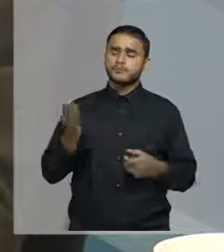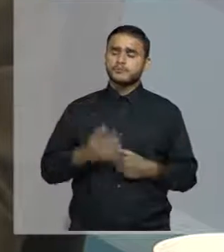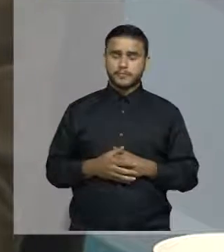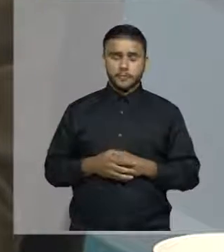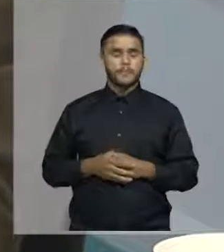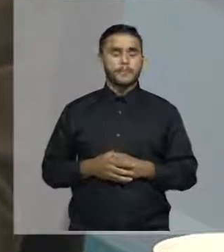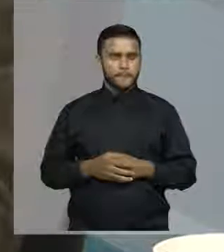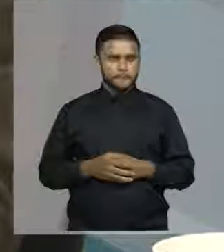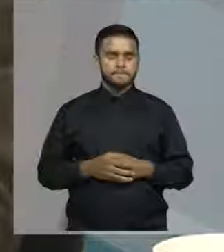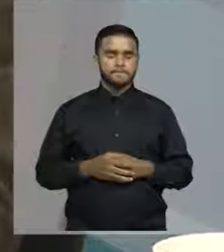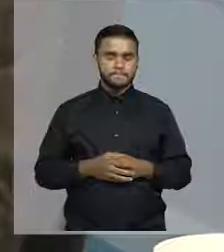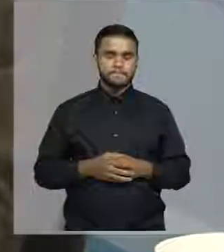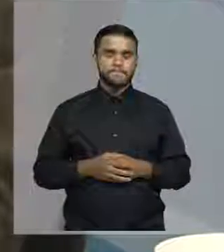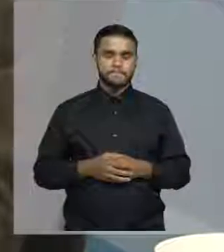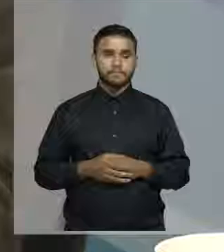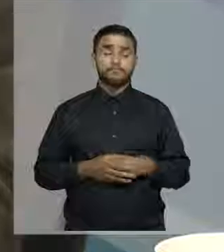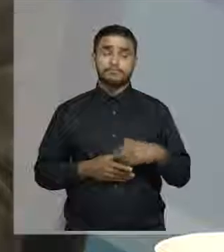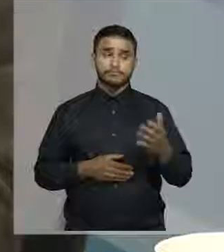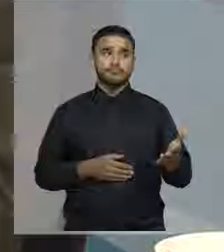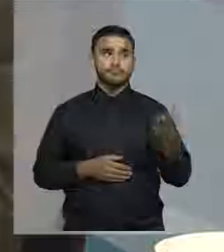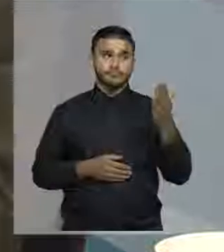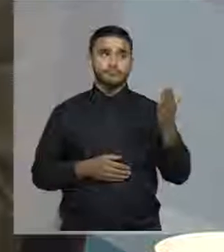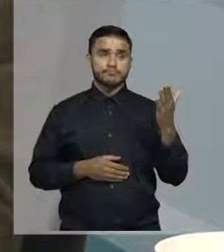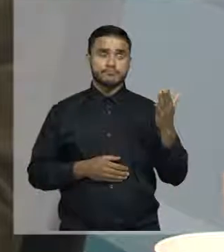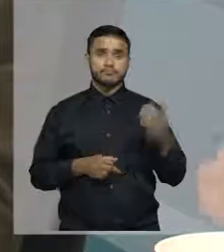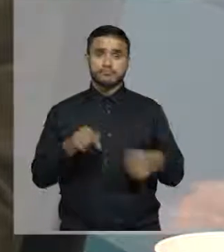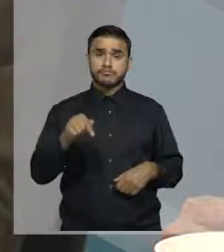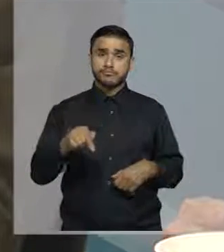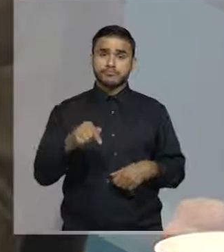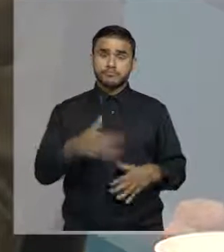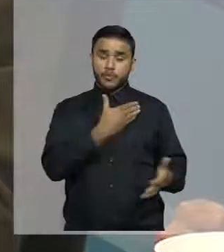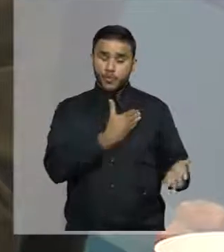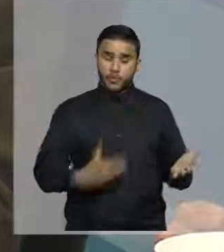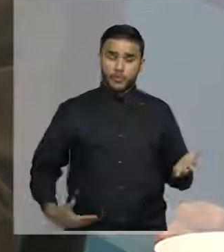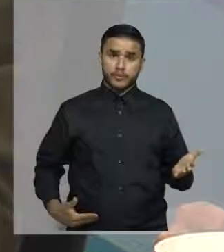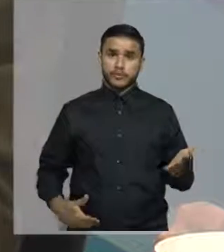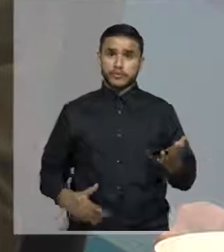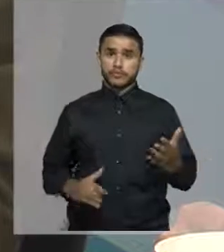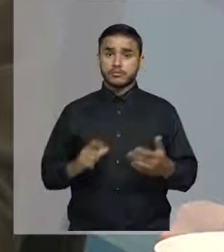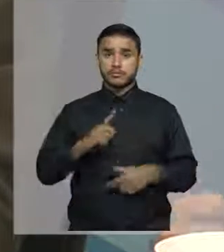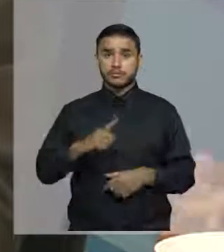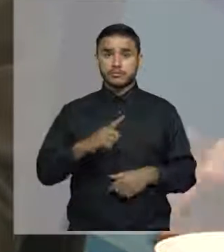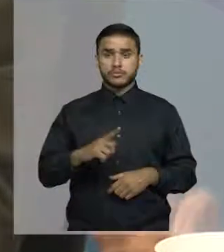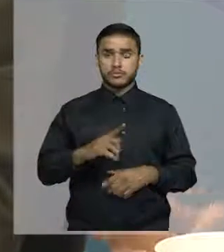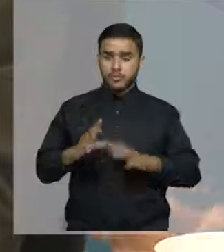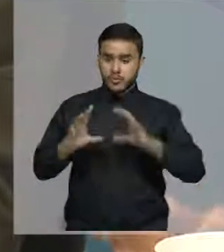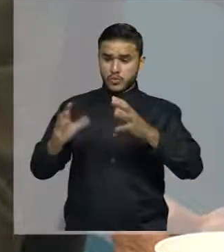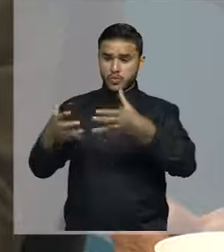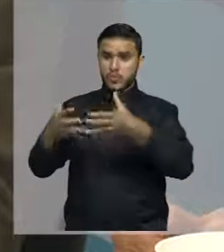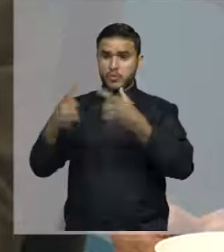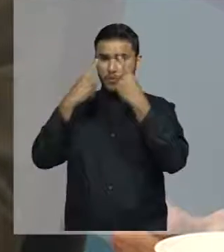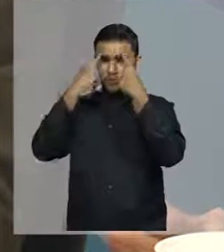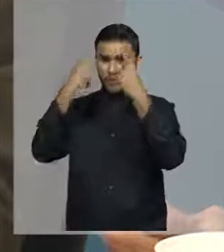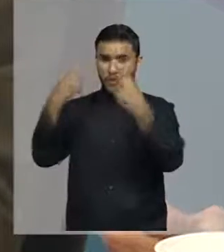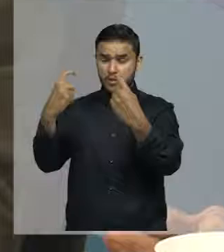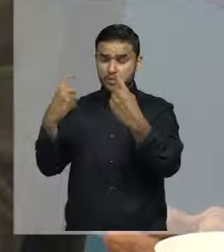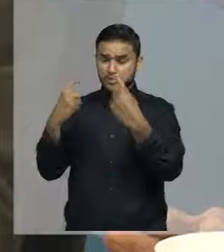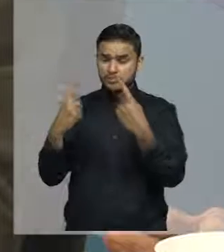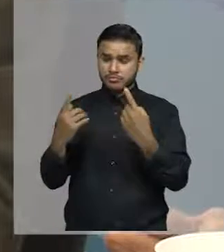O Estado é Estado quando tem o monopólio da violência, o controle de um